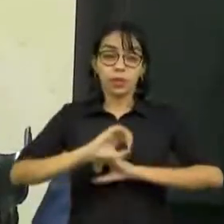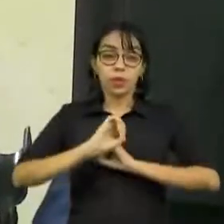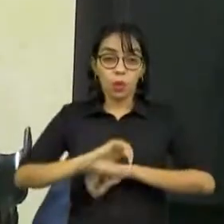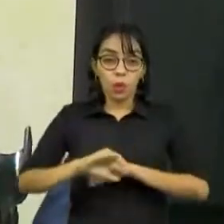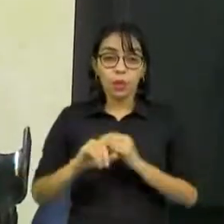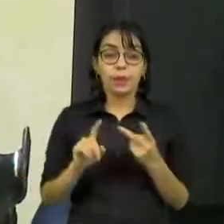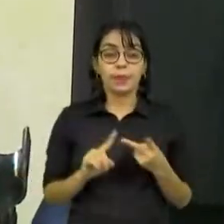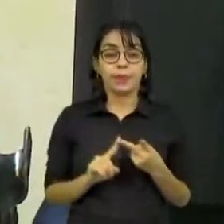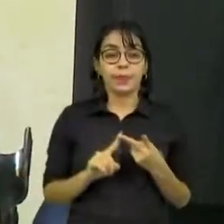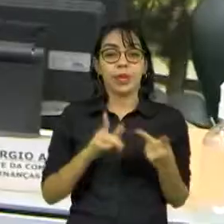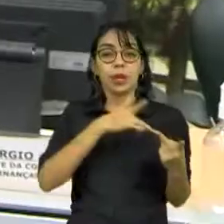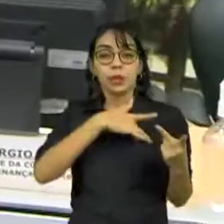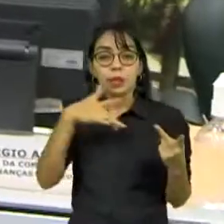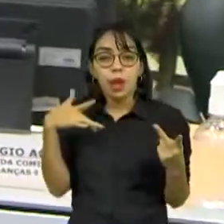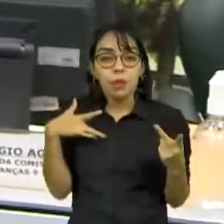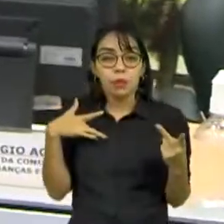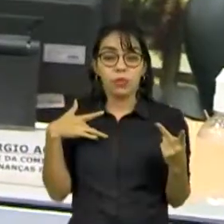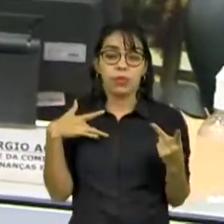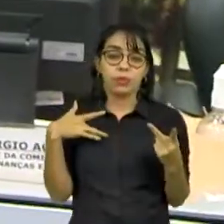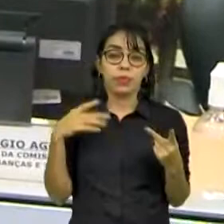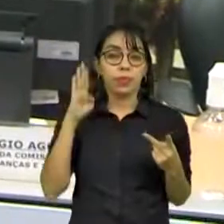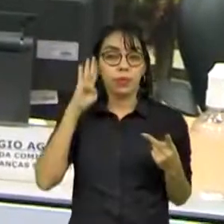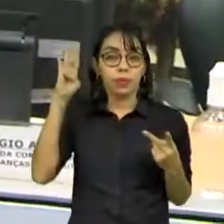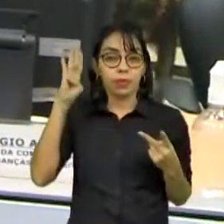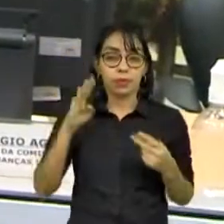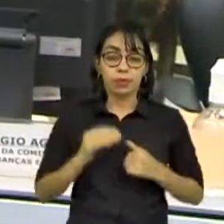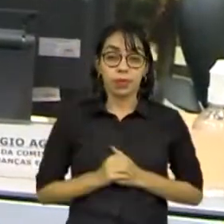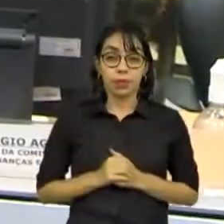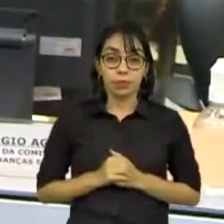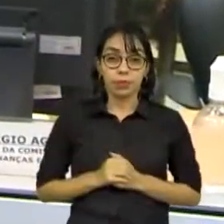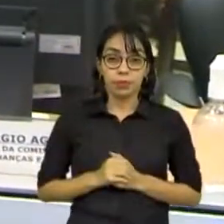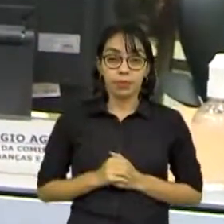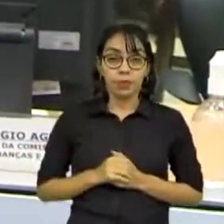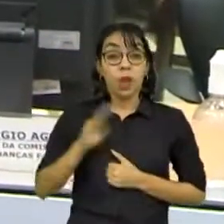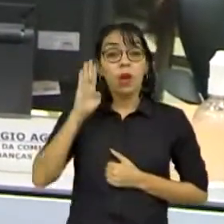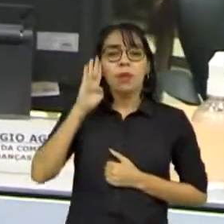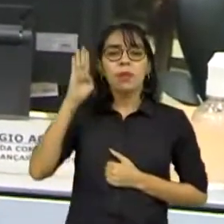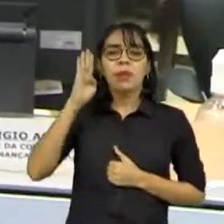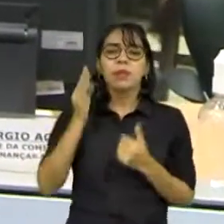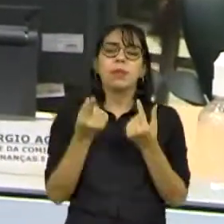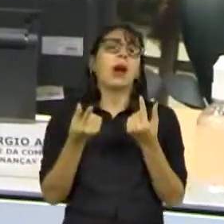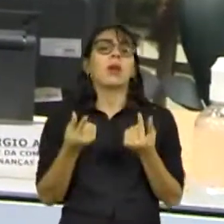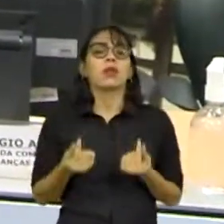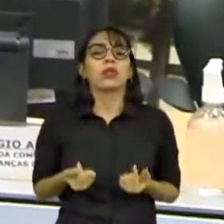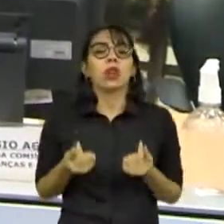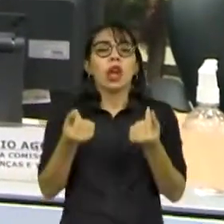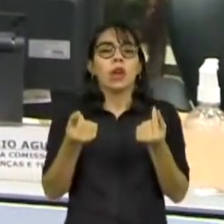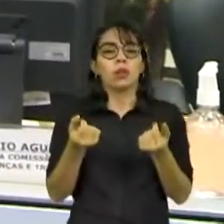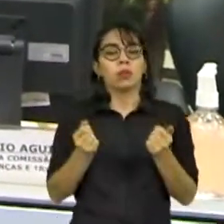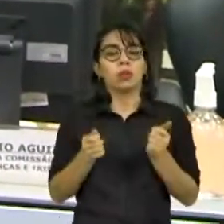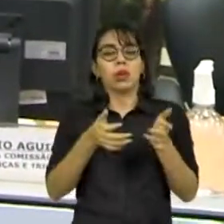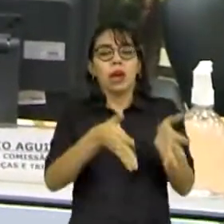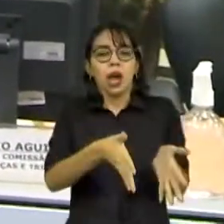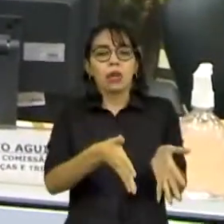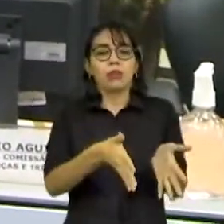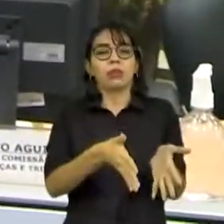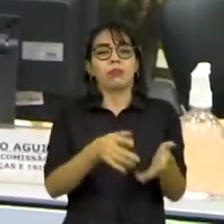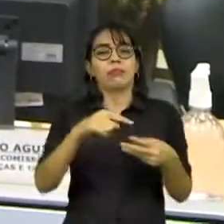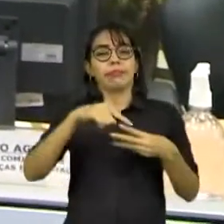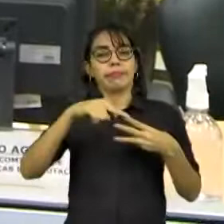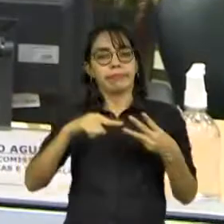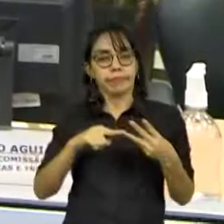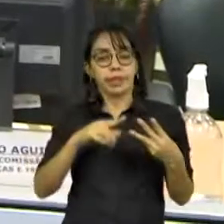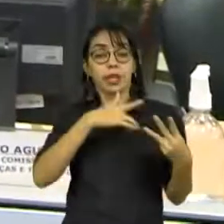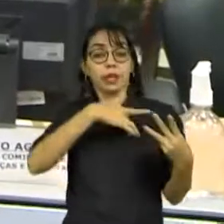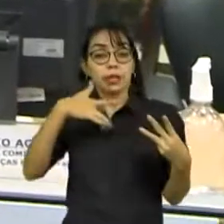saúde 12%. As áreas de concentração das nossas despesas realmente se situam nesses três eixos: